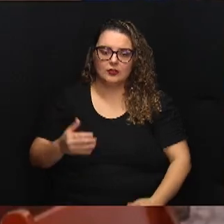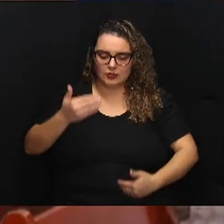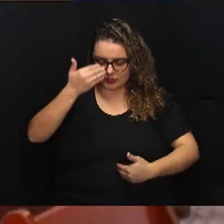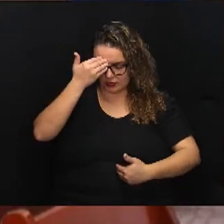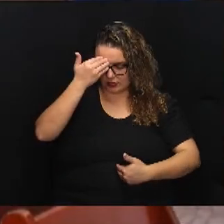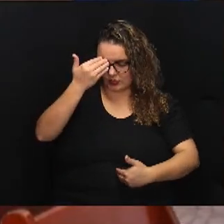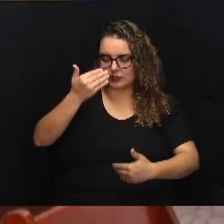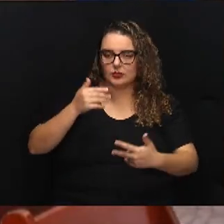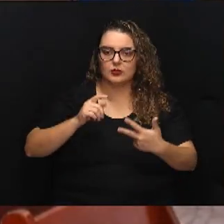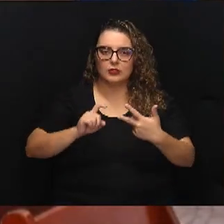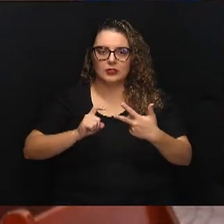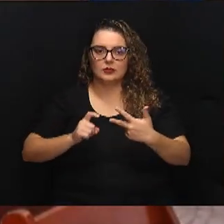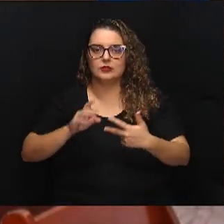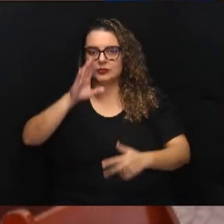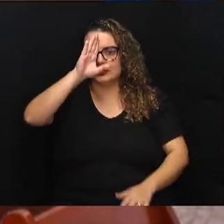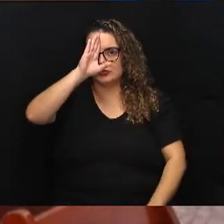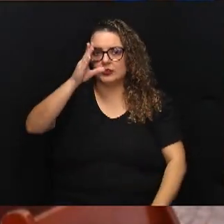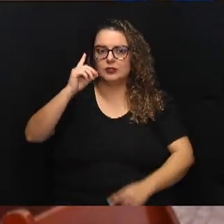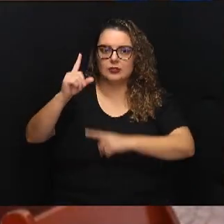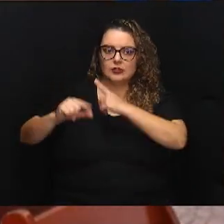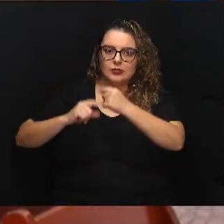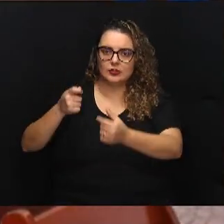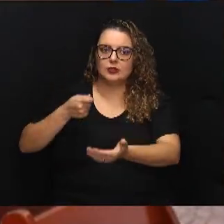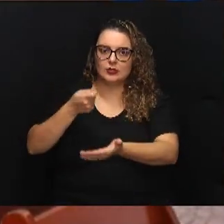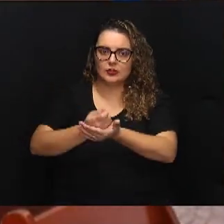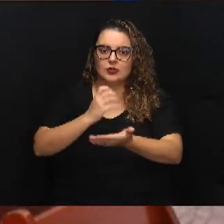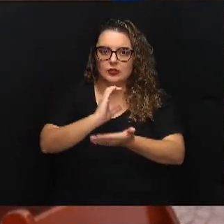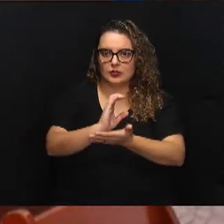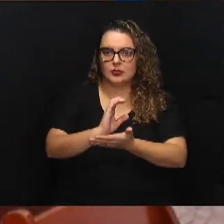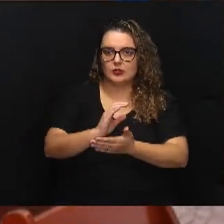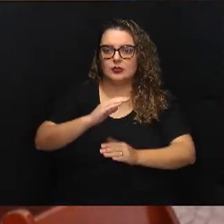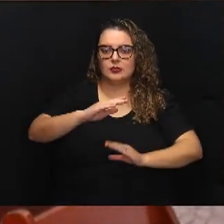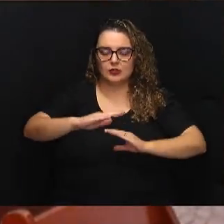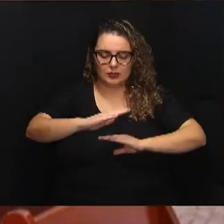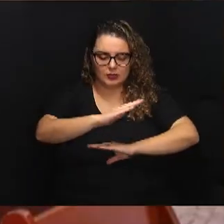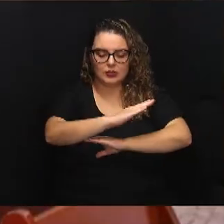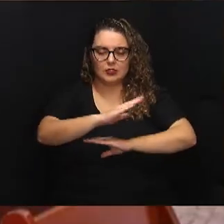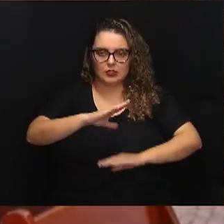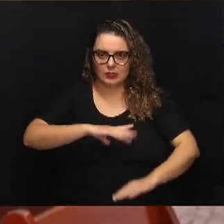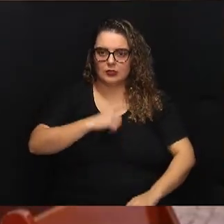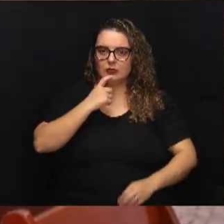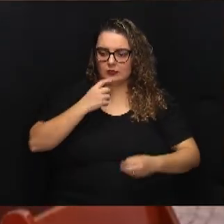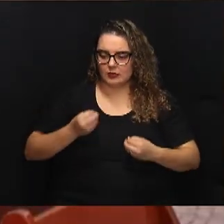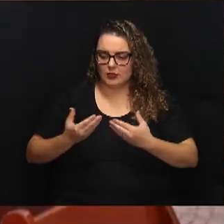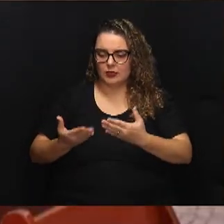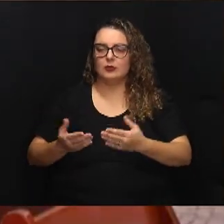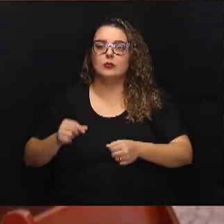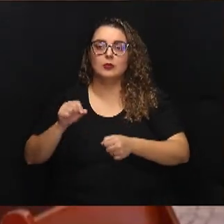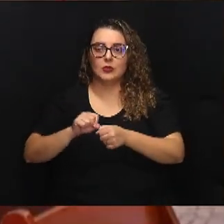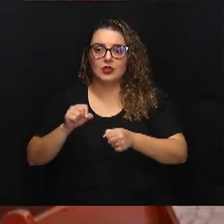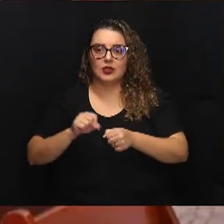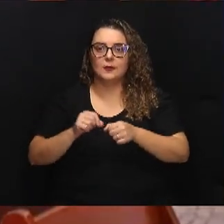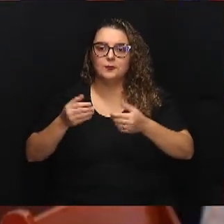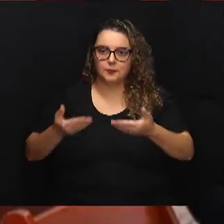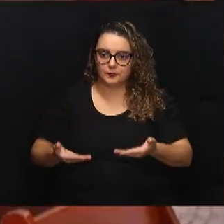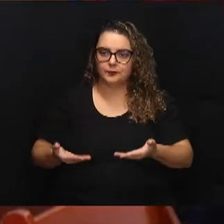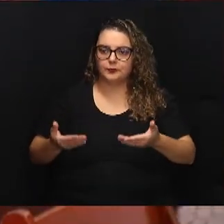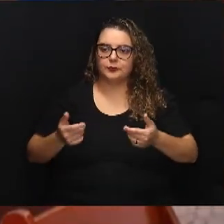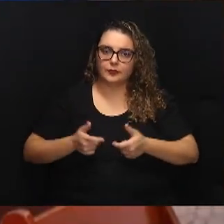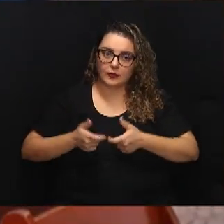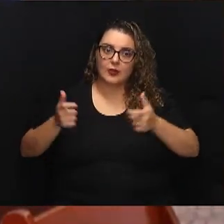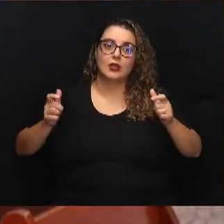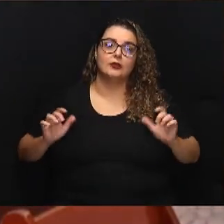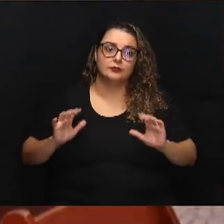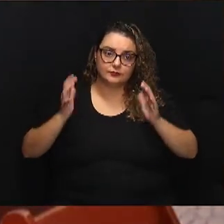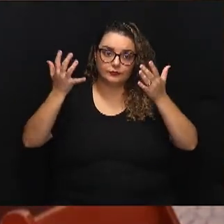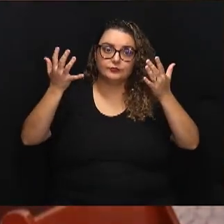do Executivo às emendas impositivas da Câmara Municipal para a realização dessa grande